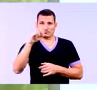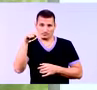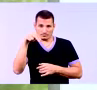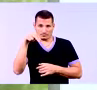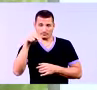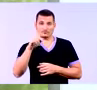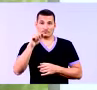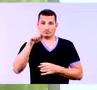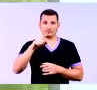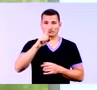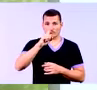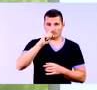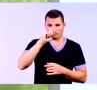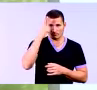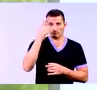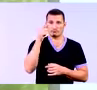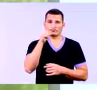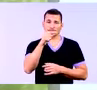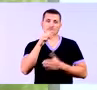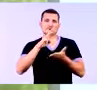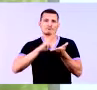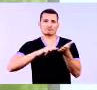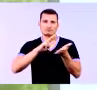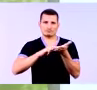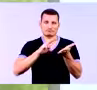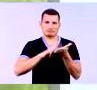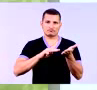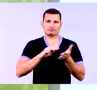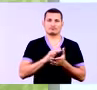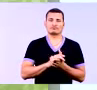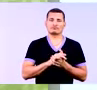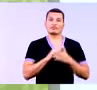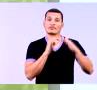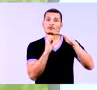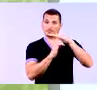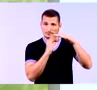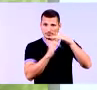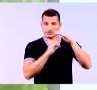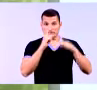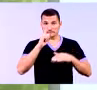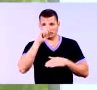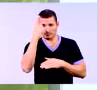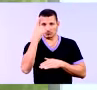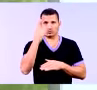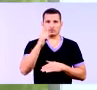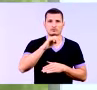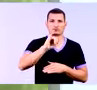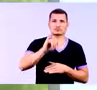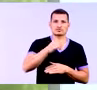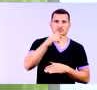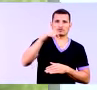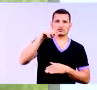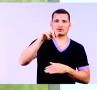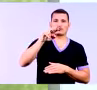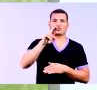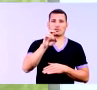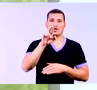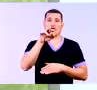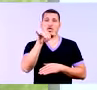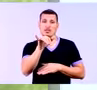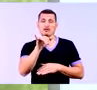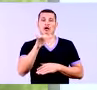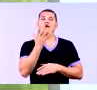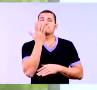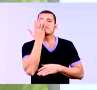foi criado, essa metodologia, criado pela empresa que criou o jQuery para facilitar o